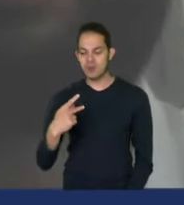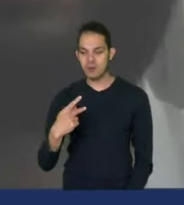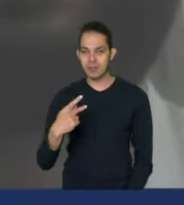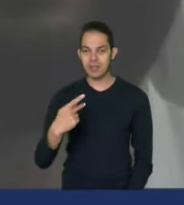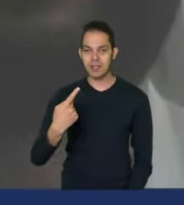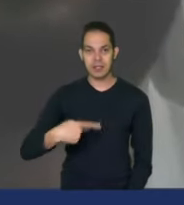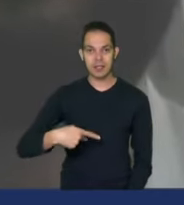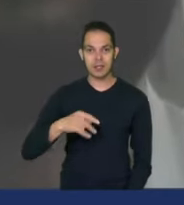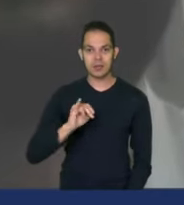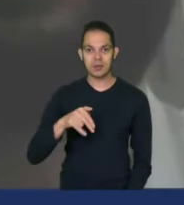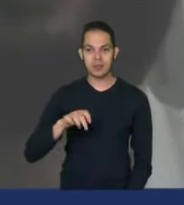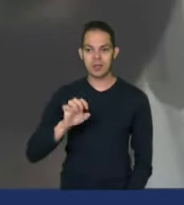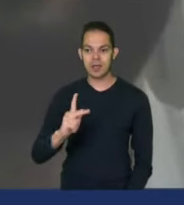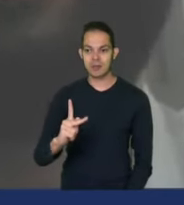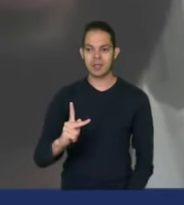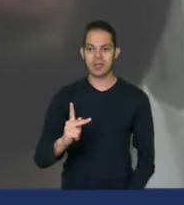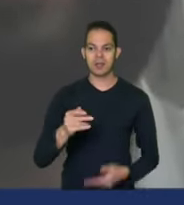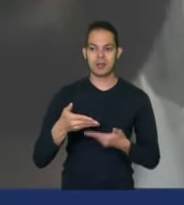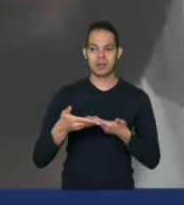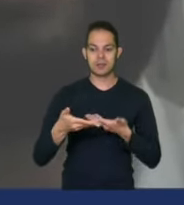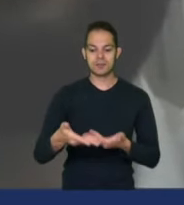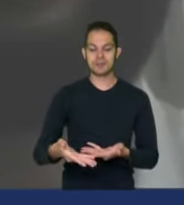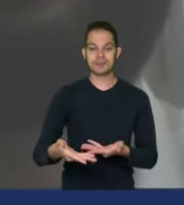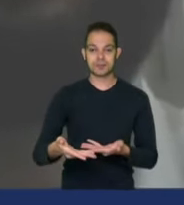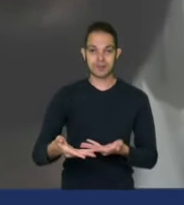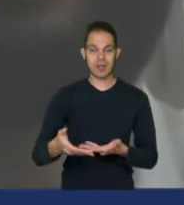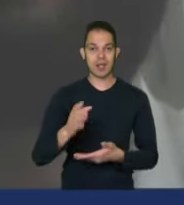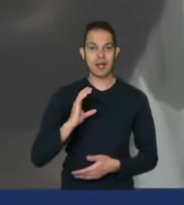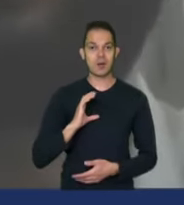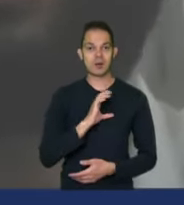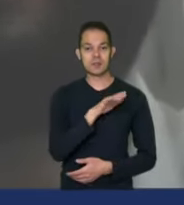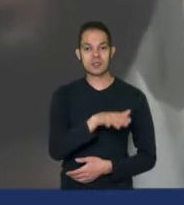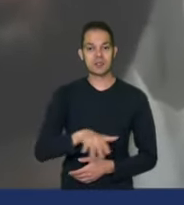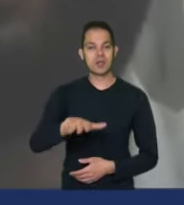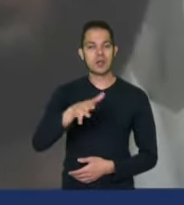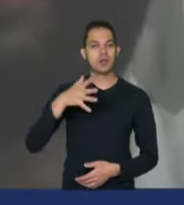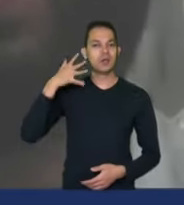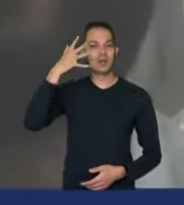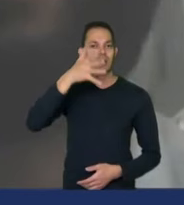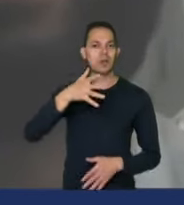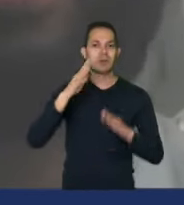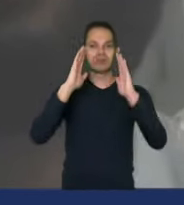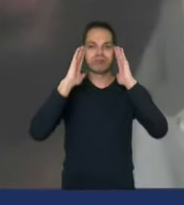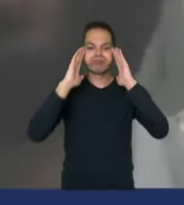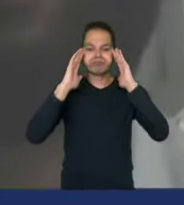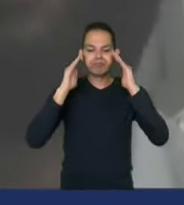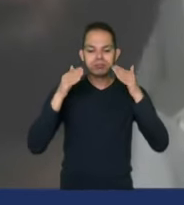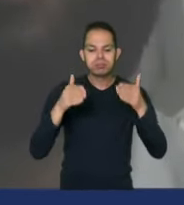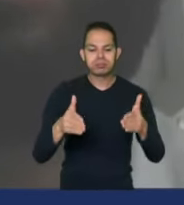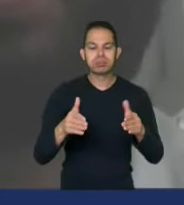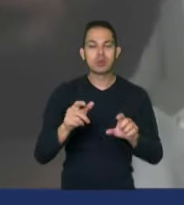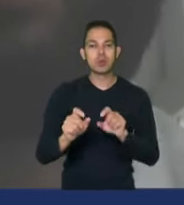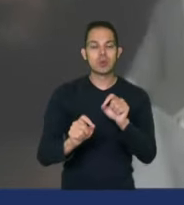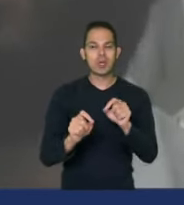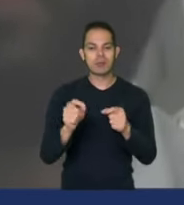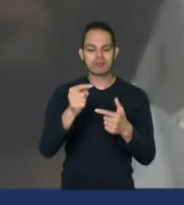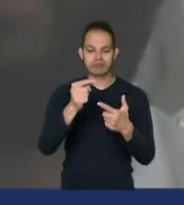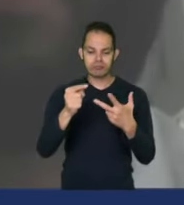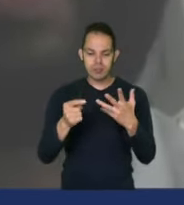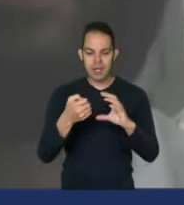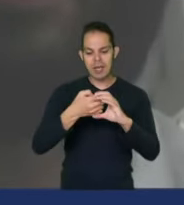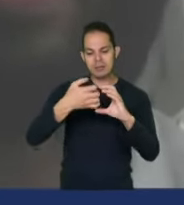Agradeço o convite e a participação nessa comissão geral. A minha fala vai se concentrar basicamente em levantar aspectos do